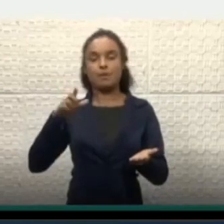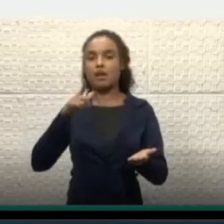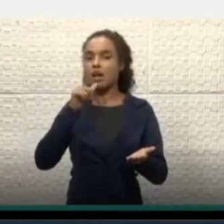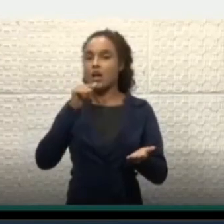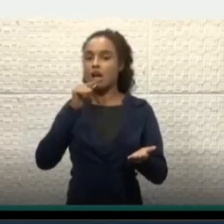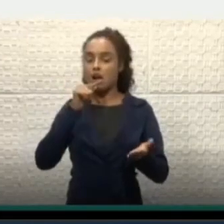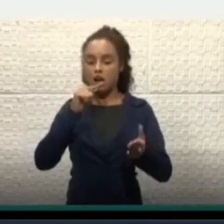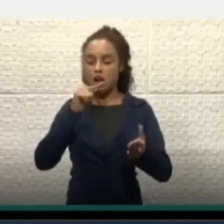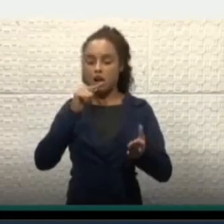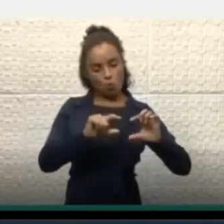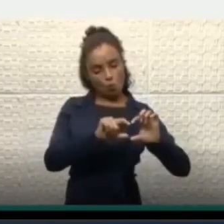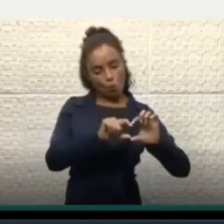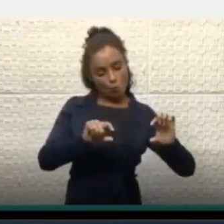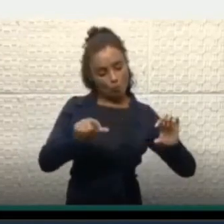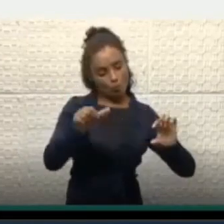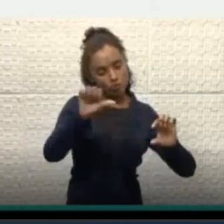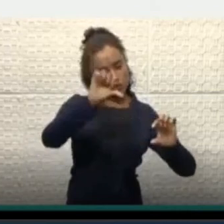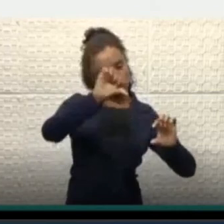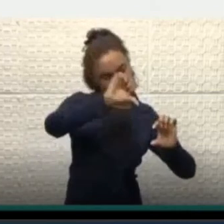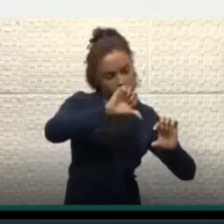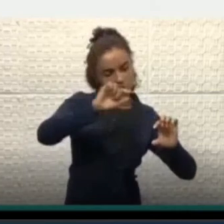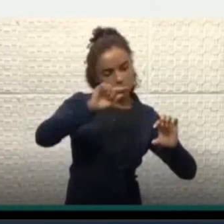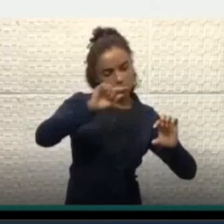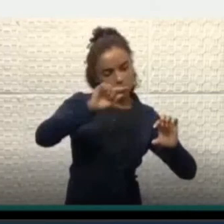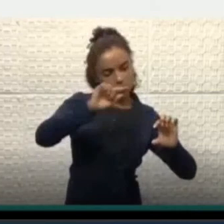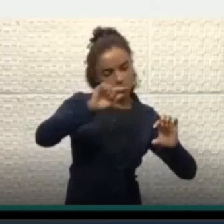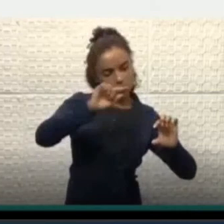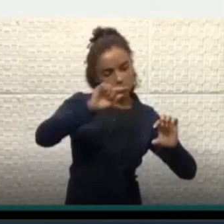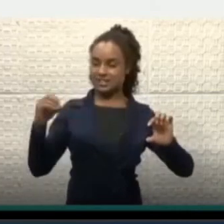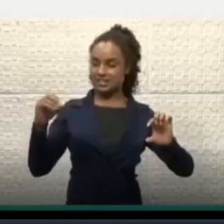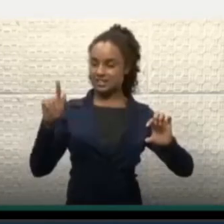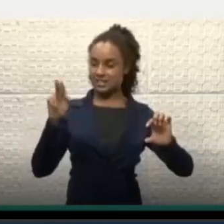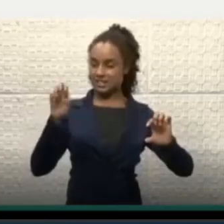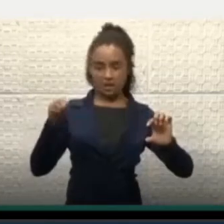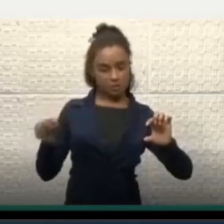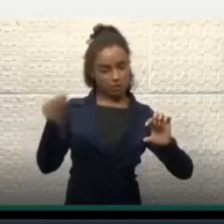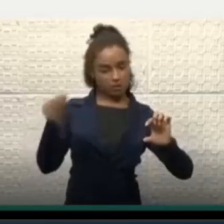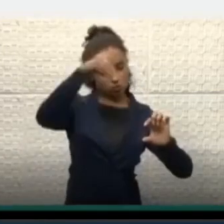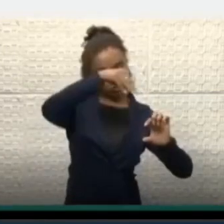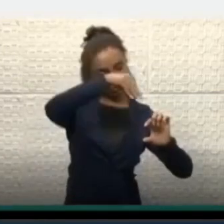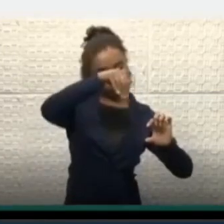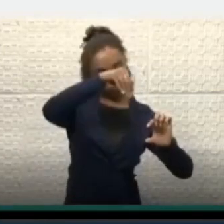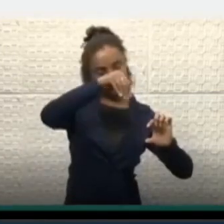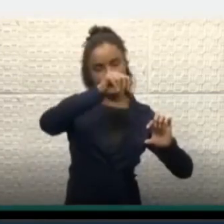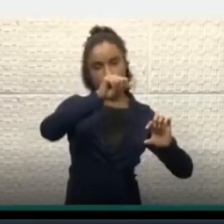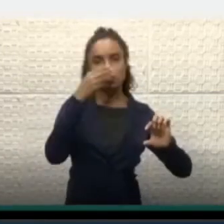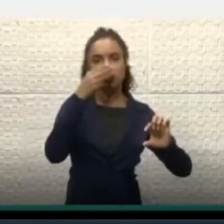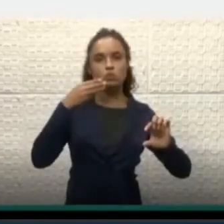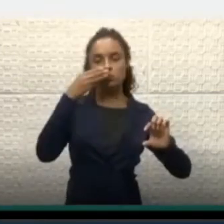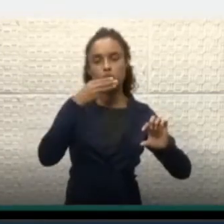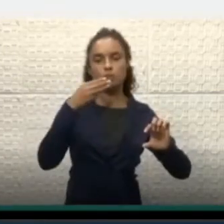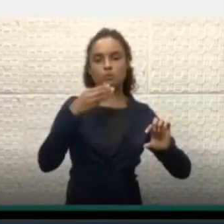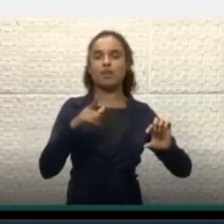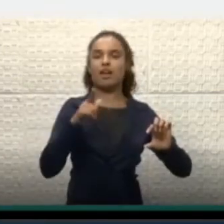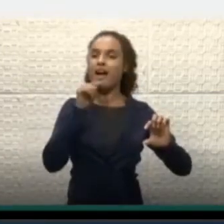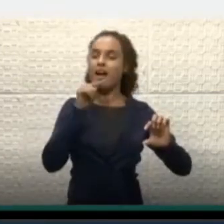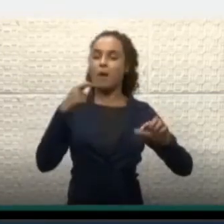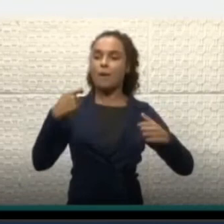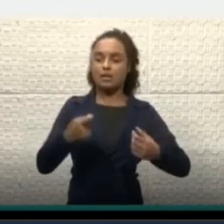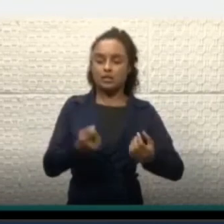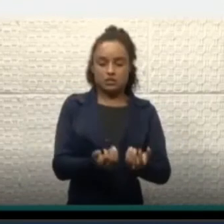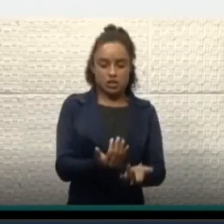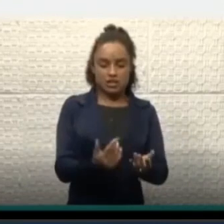essa água e 100 gramas de açúcar. A água deve ser aquecida a 70 graus Celsius. Por